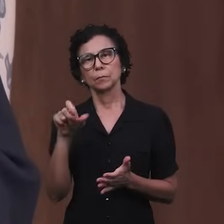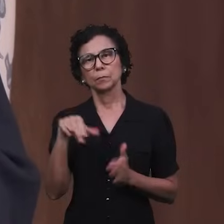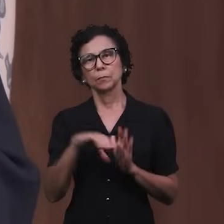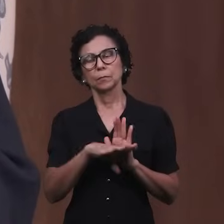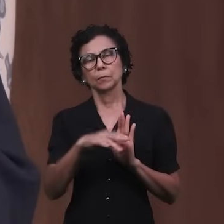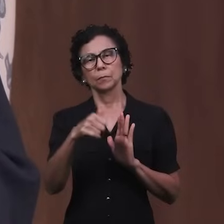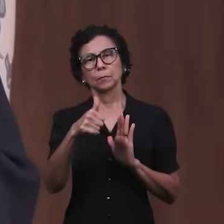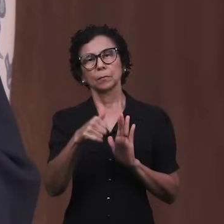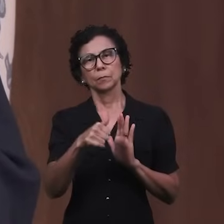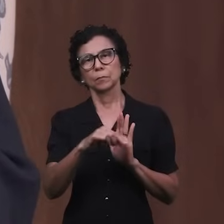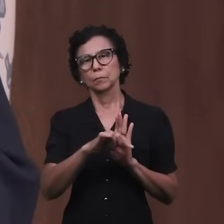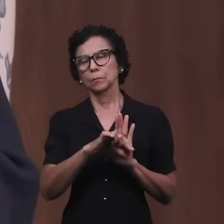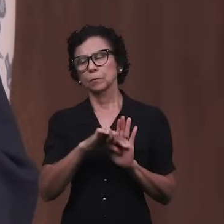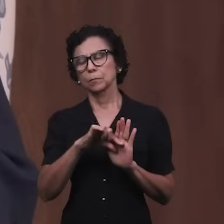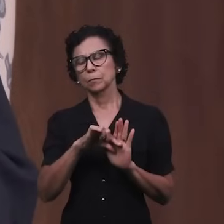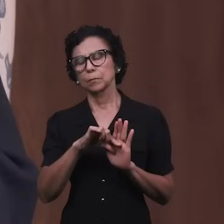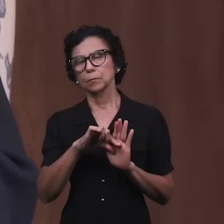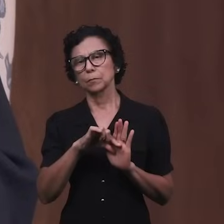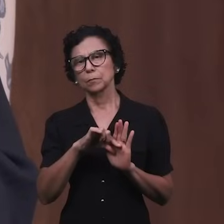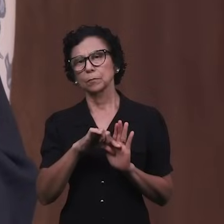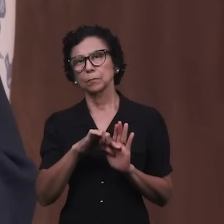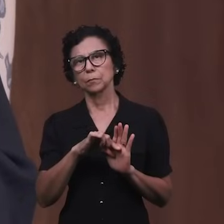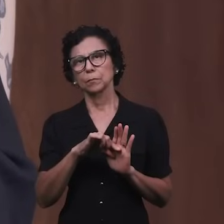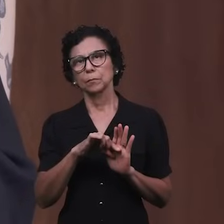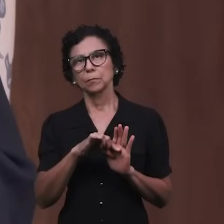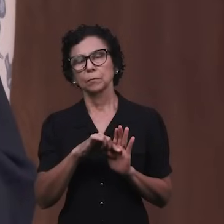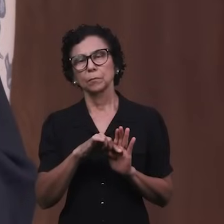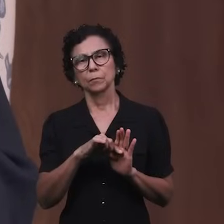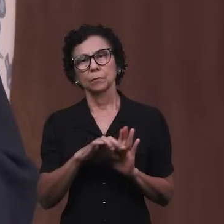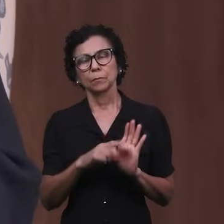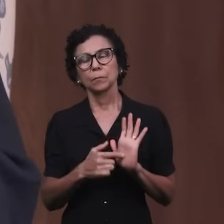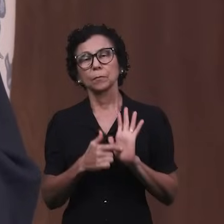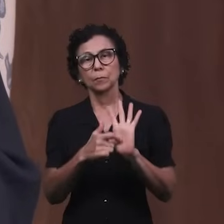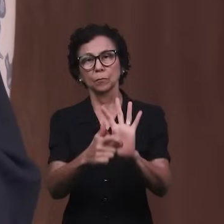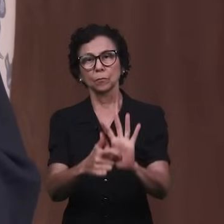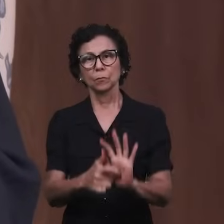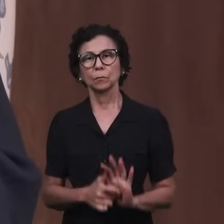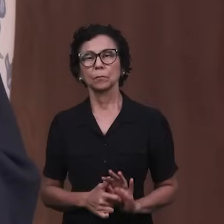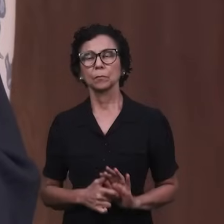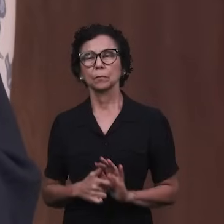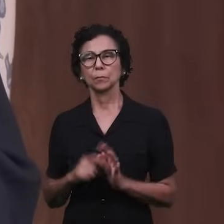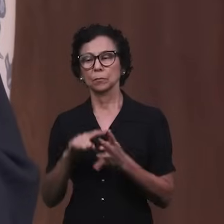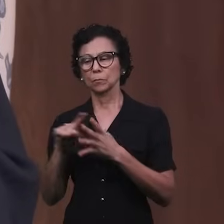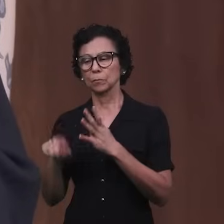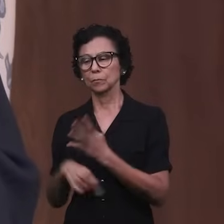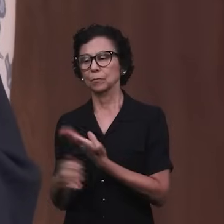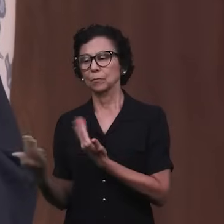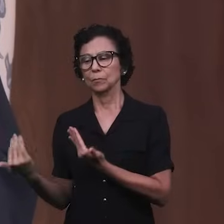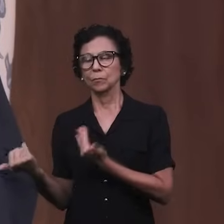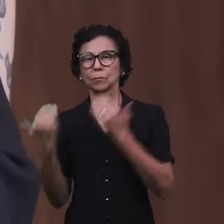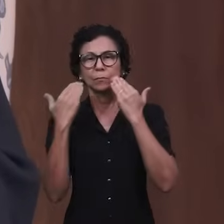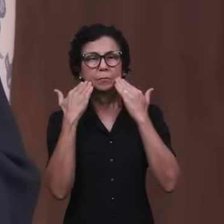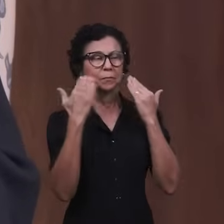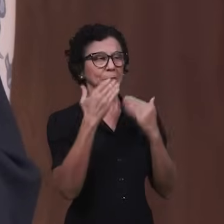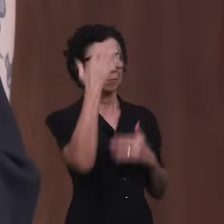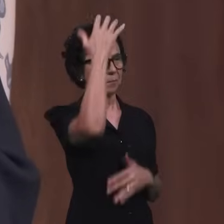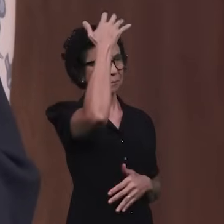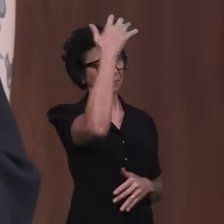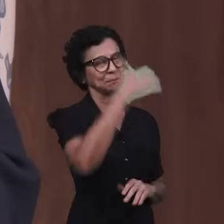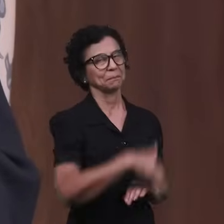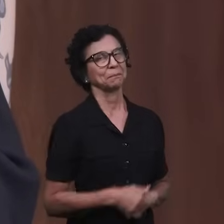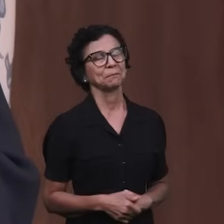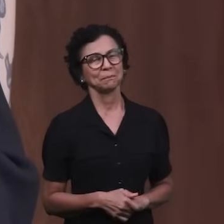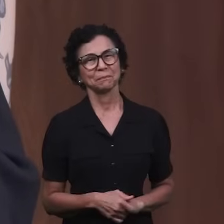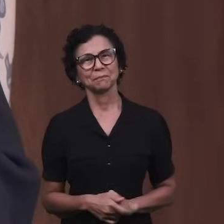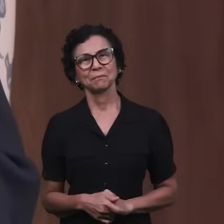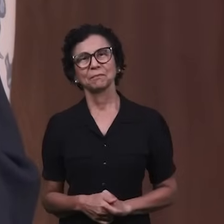passagem em Daniel, capítulo 1, do primeiro contato dos jovens com o cativeiro e a